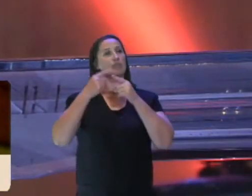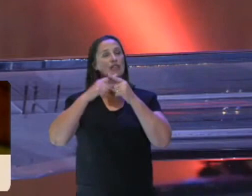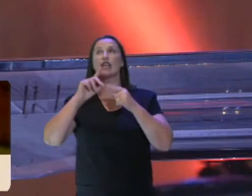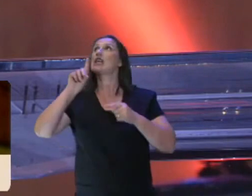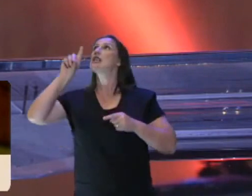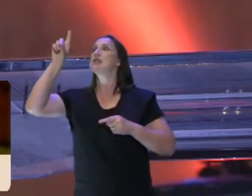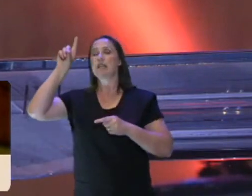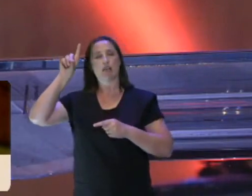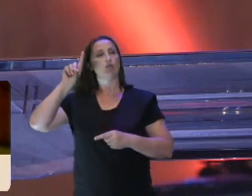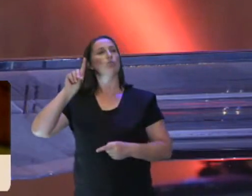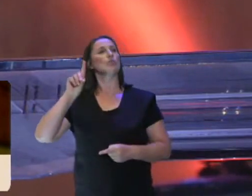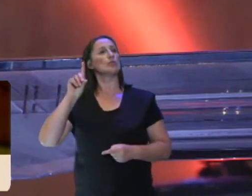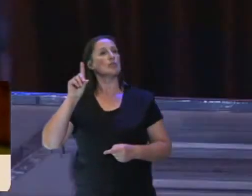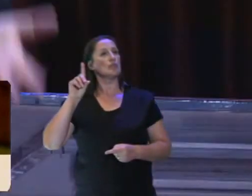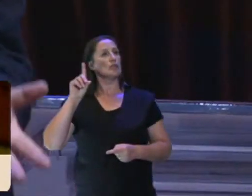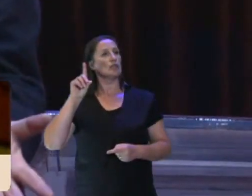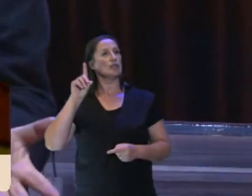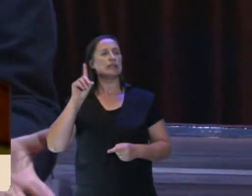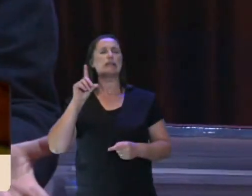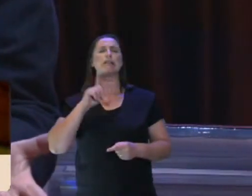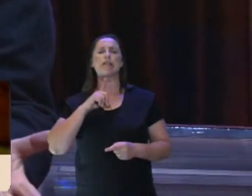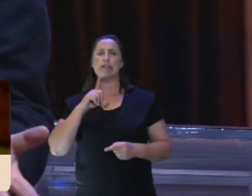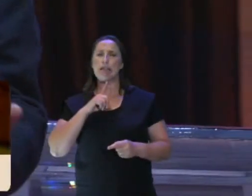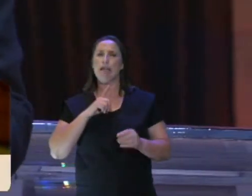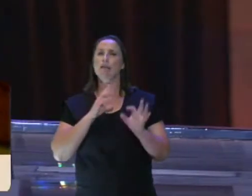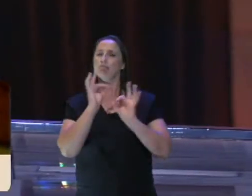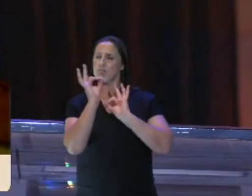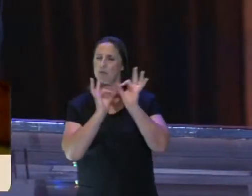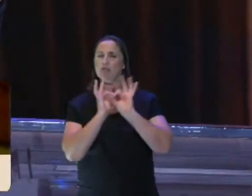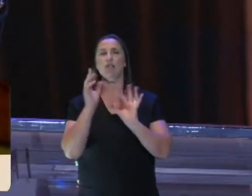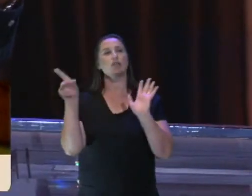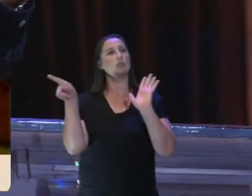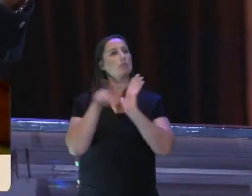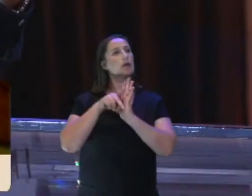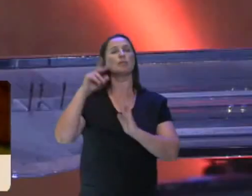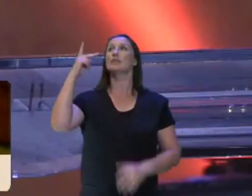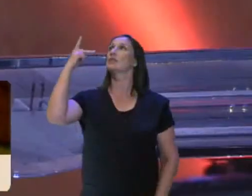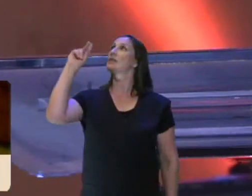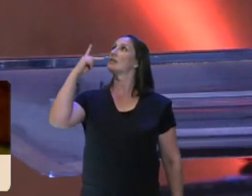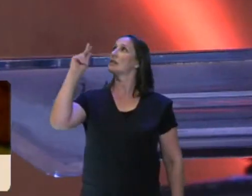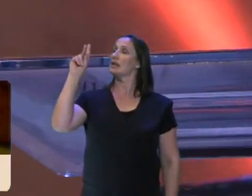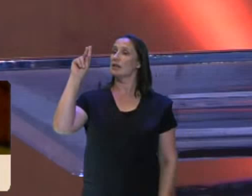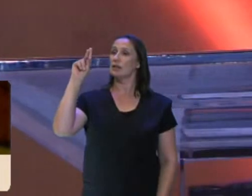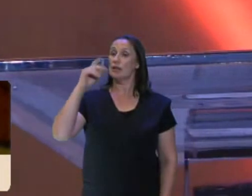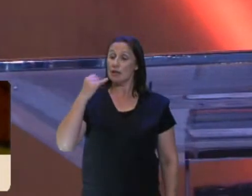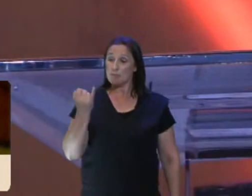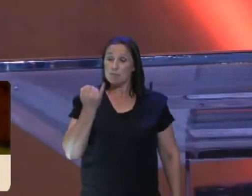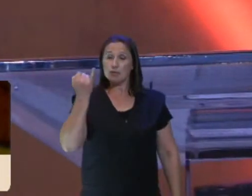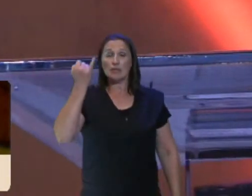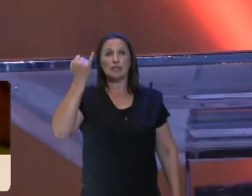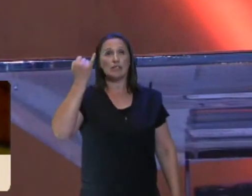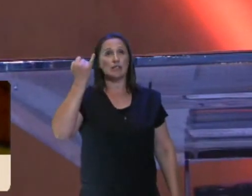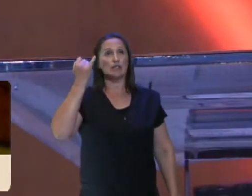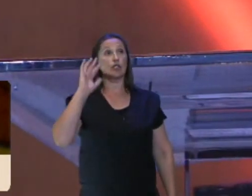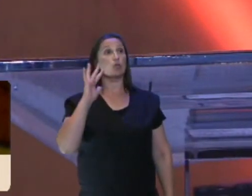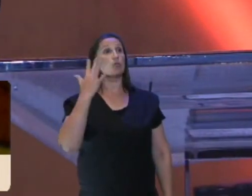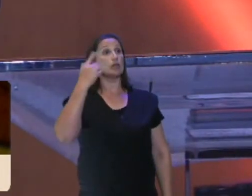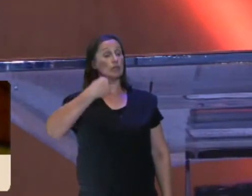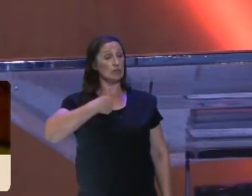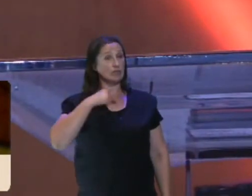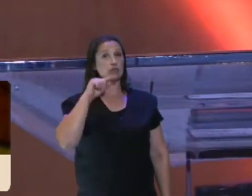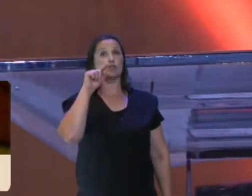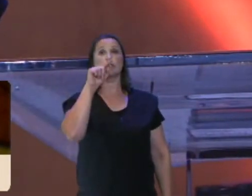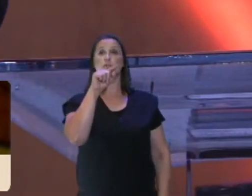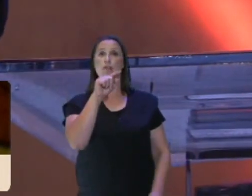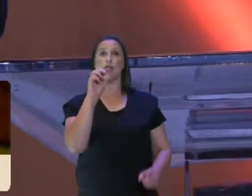eles. Deus tem seus jeitos de fazer. O importante é que quando a gente tem essa missão de Deus,